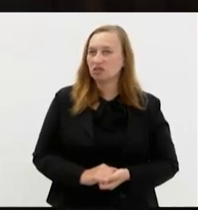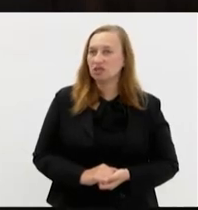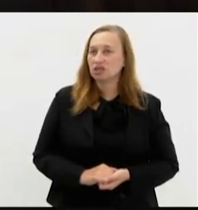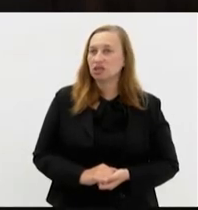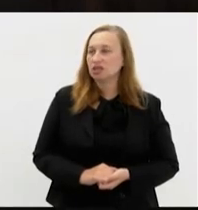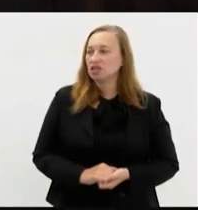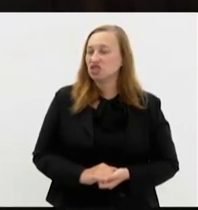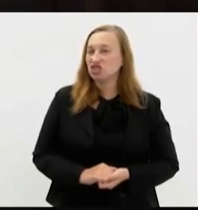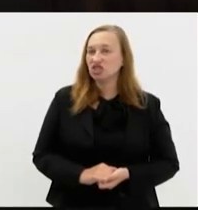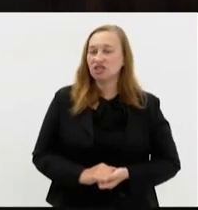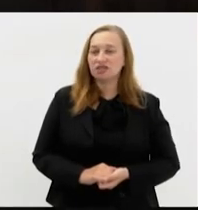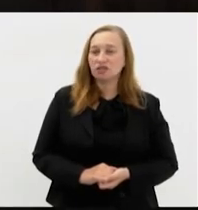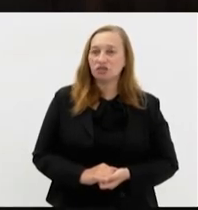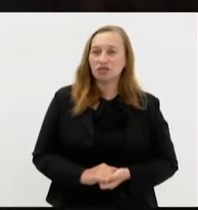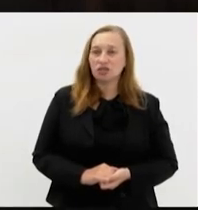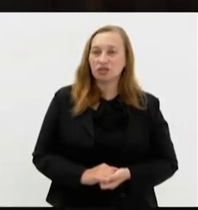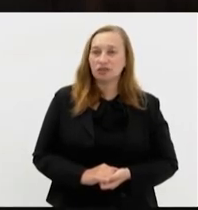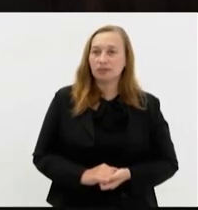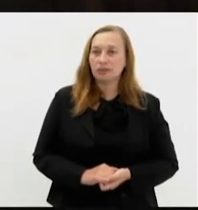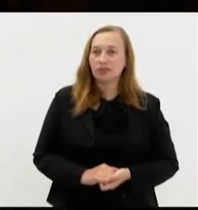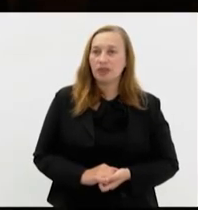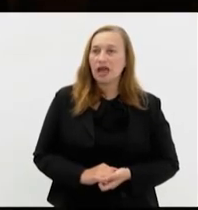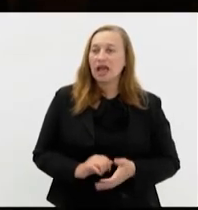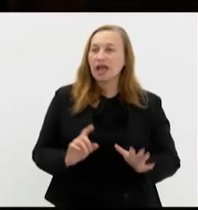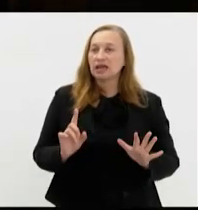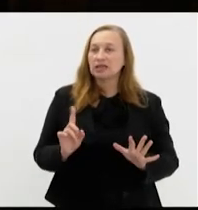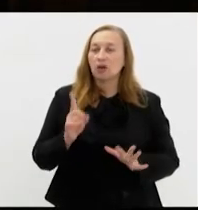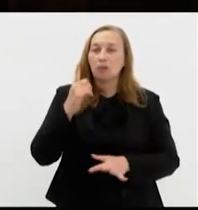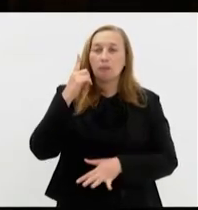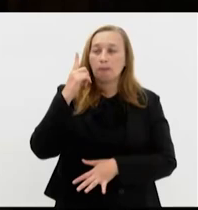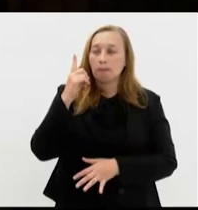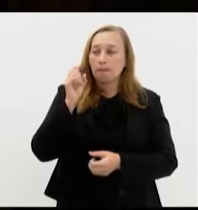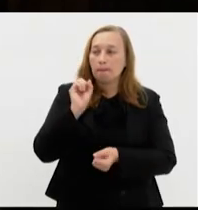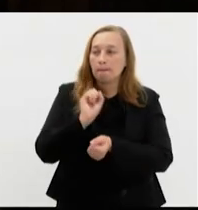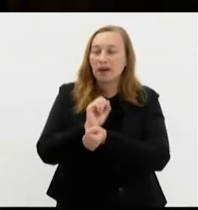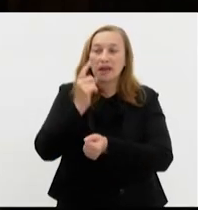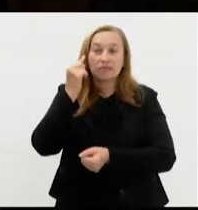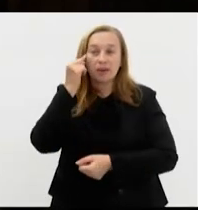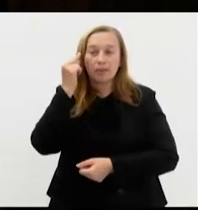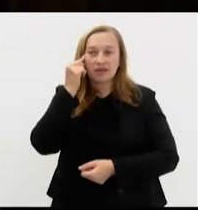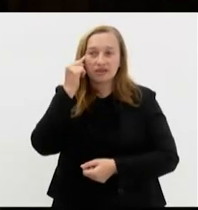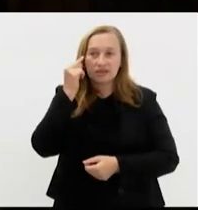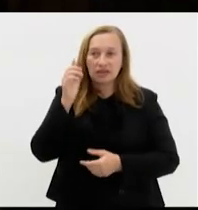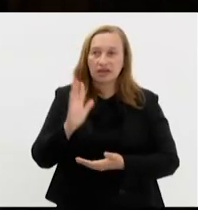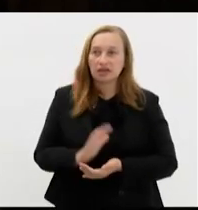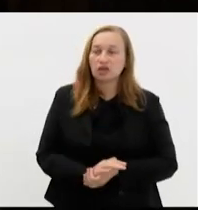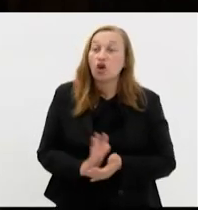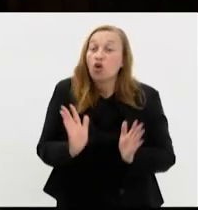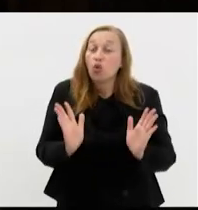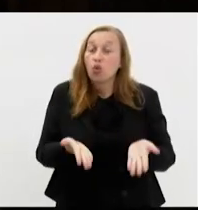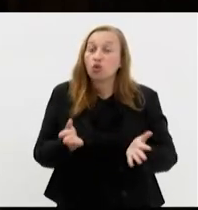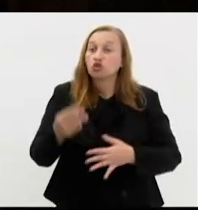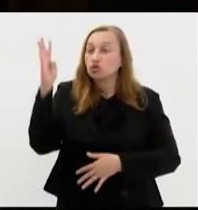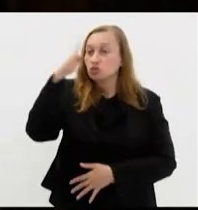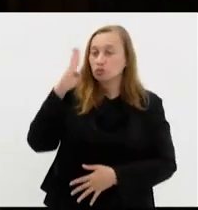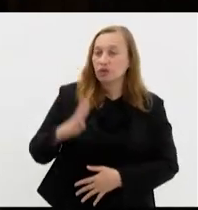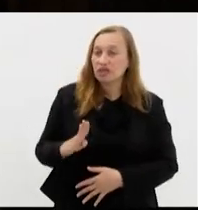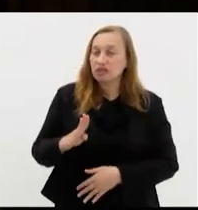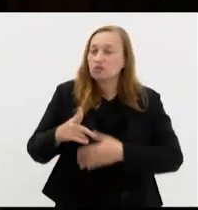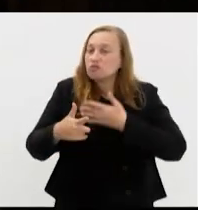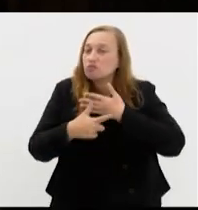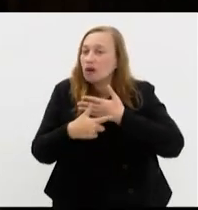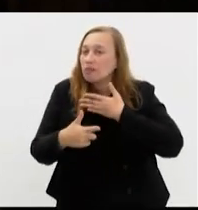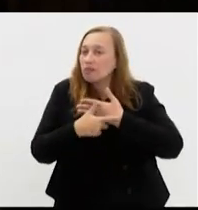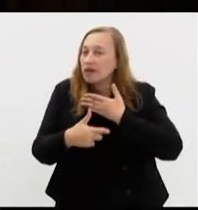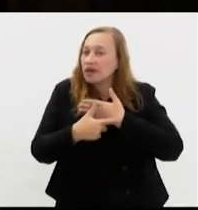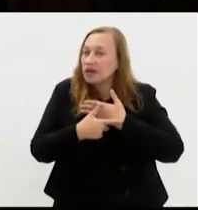Judiciário mas eu penso que a justiça tem Talvez hoje no Brasil um papel